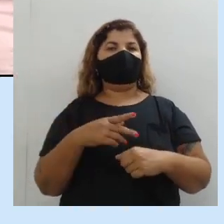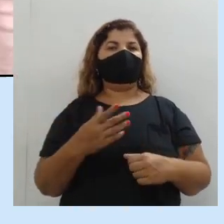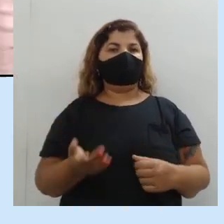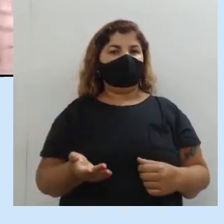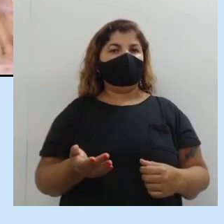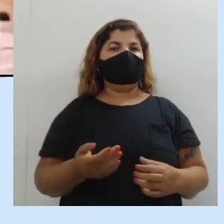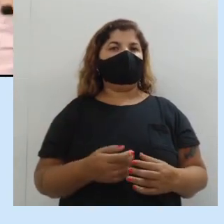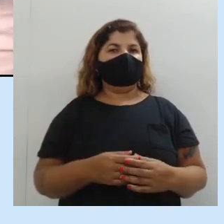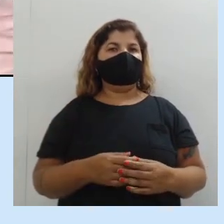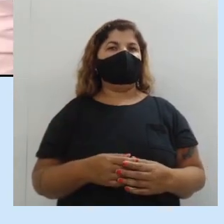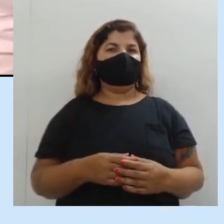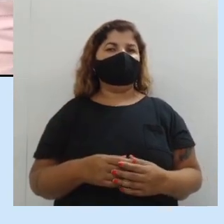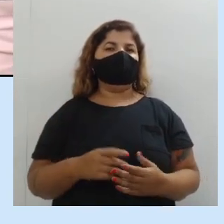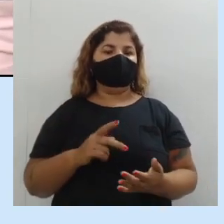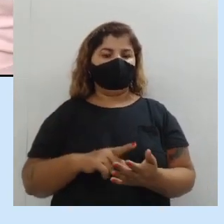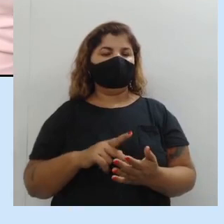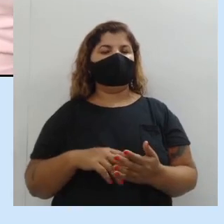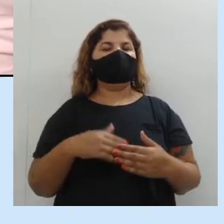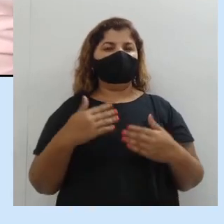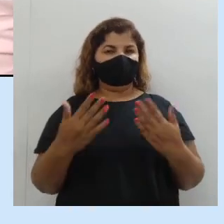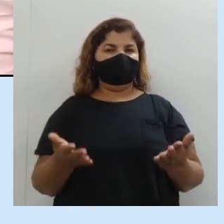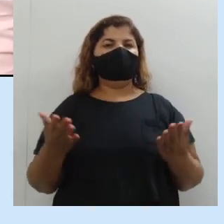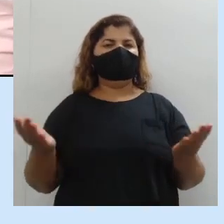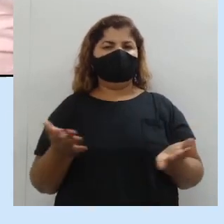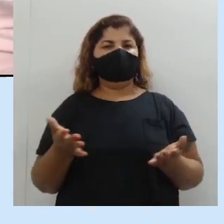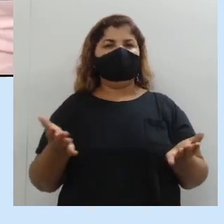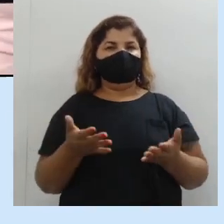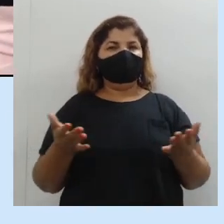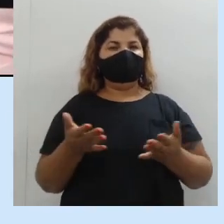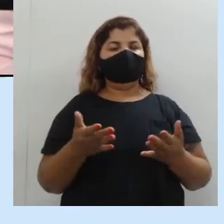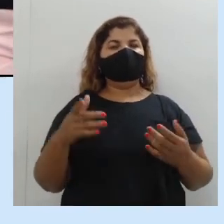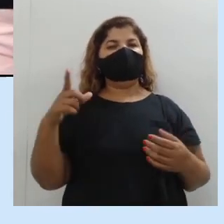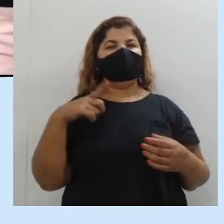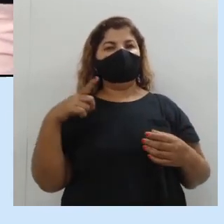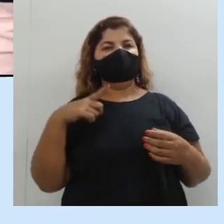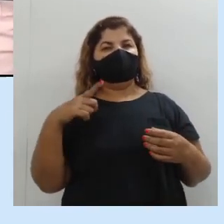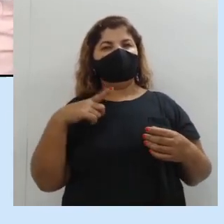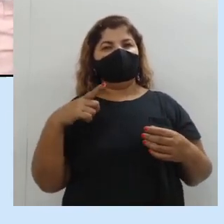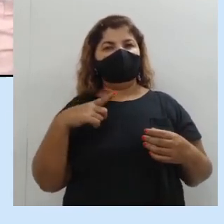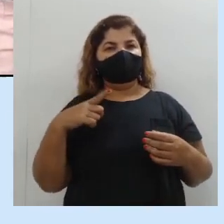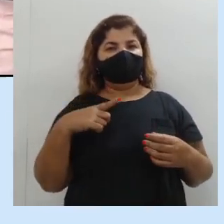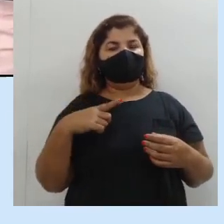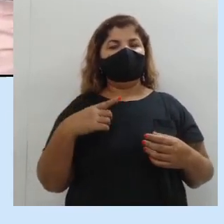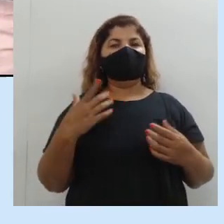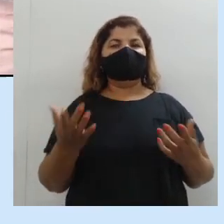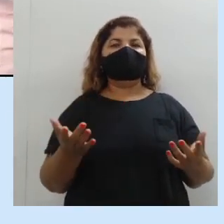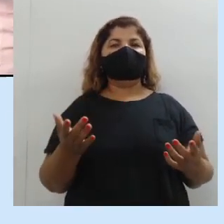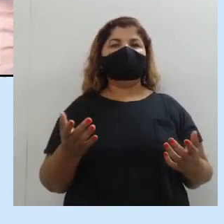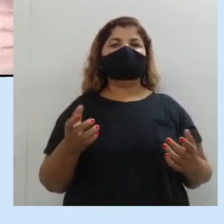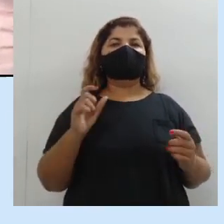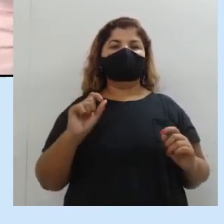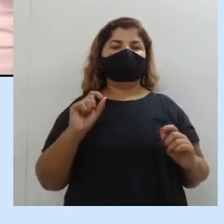Gente, isso é até hoje, né? Nós temos, por exemplo, já que estamos falando de língua,